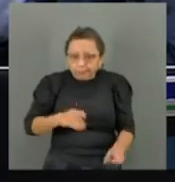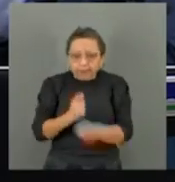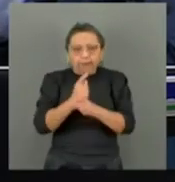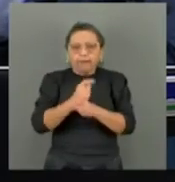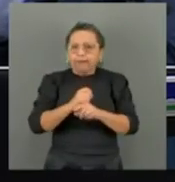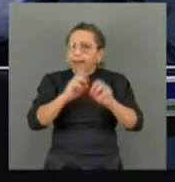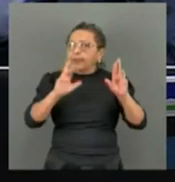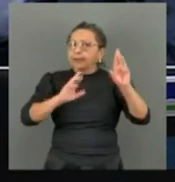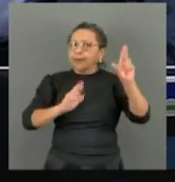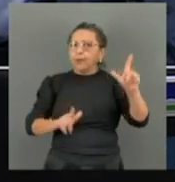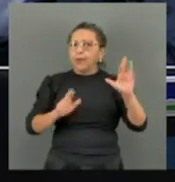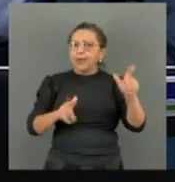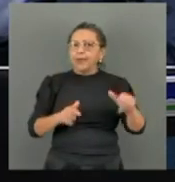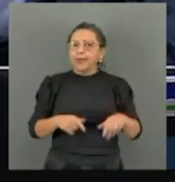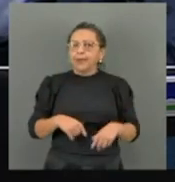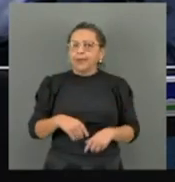tenho